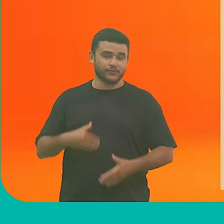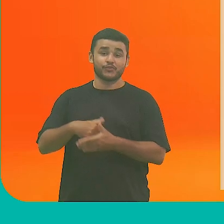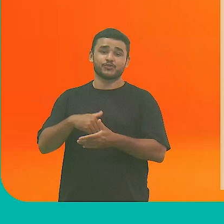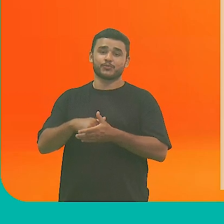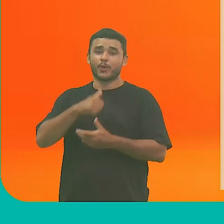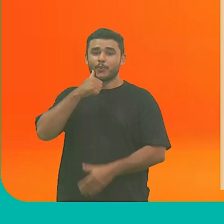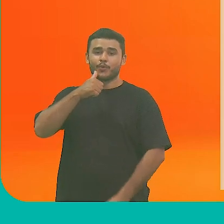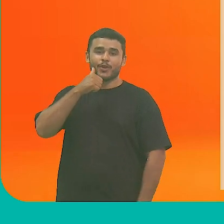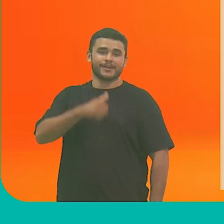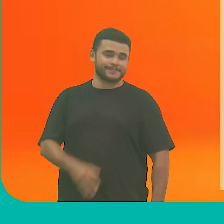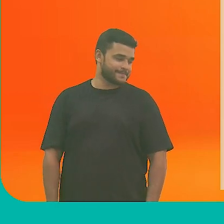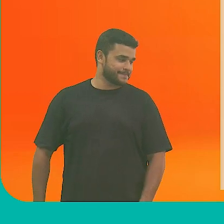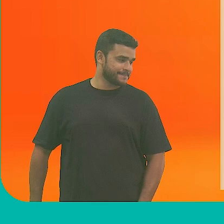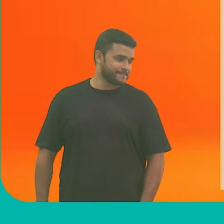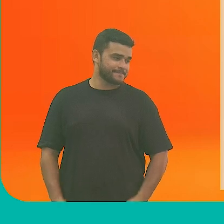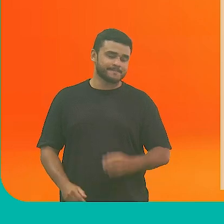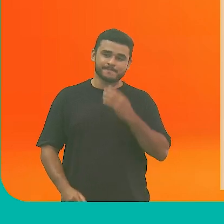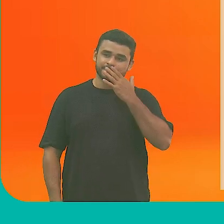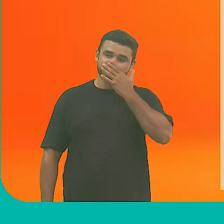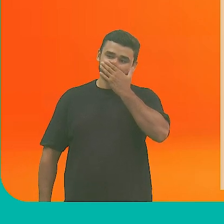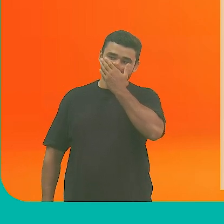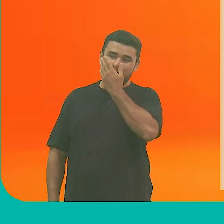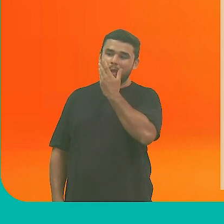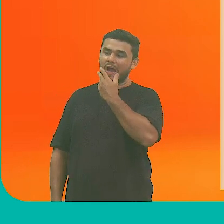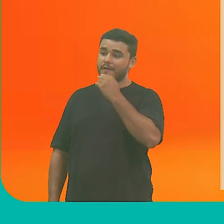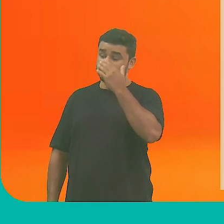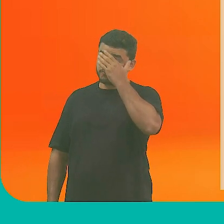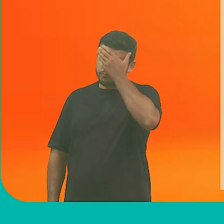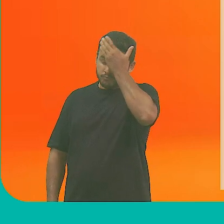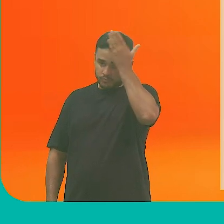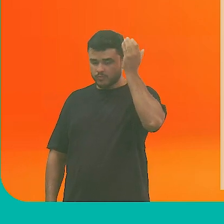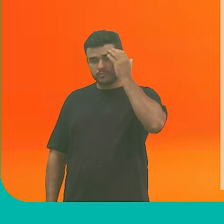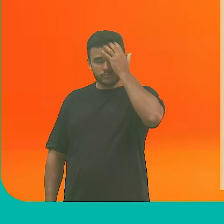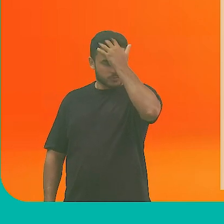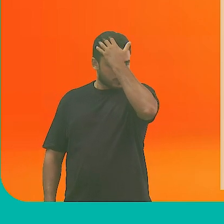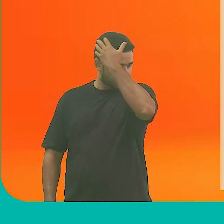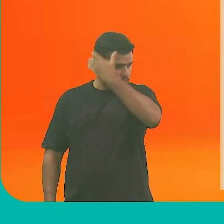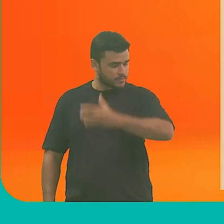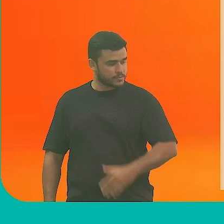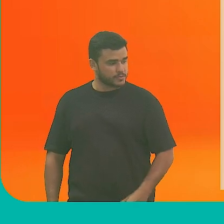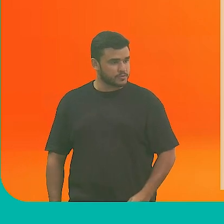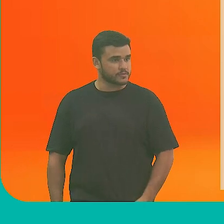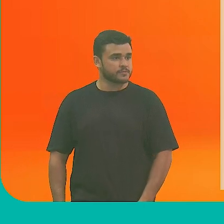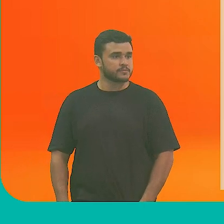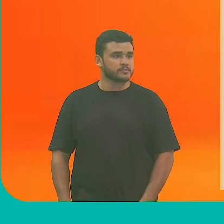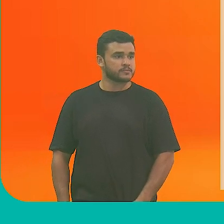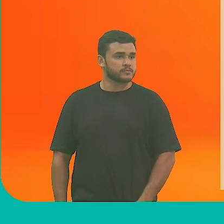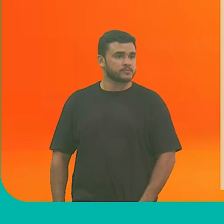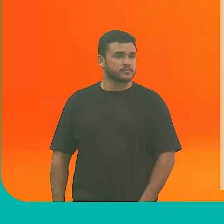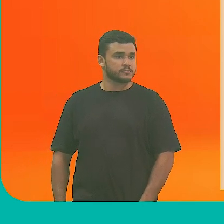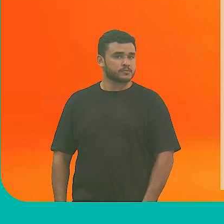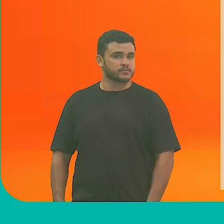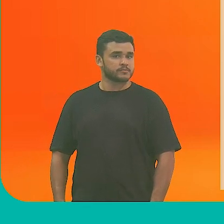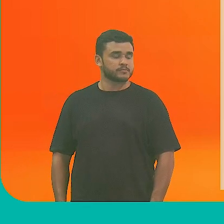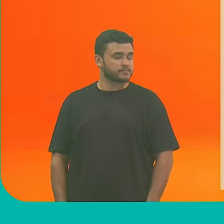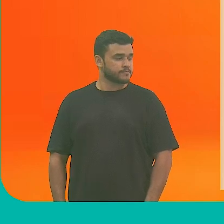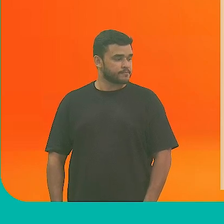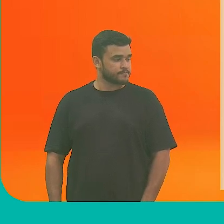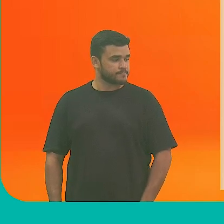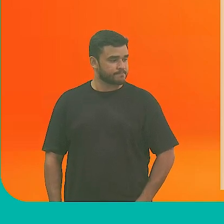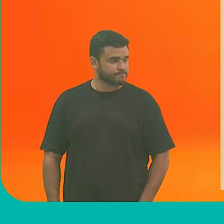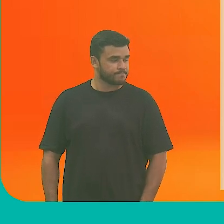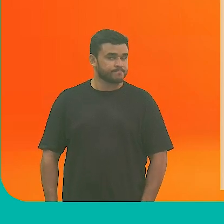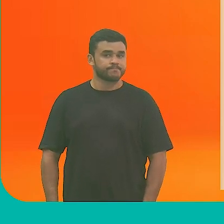as questões, que essa questão ela é bem legal, ó, que nem precisa fazer tudo